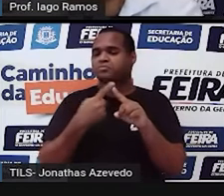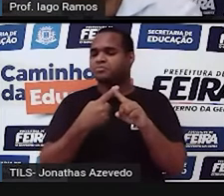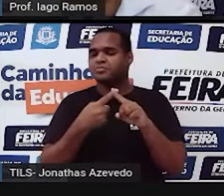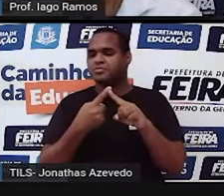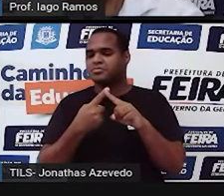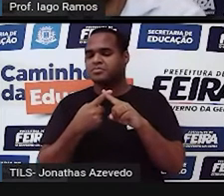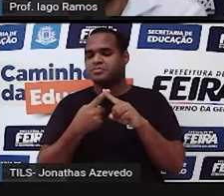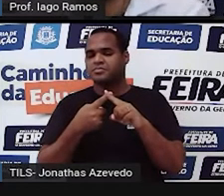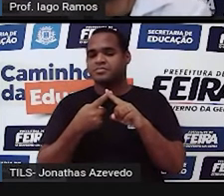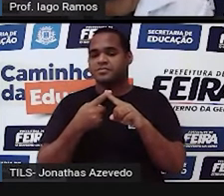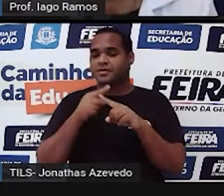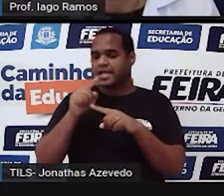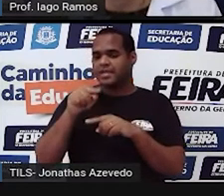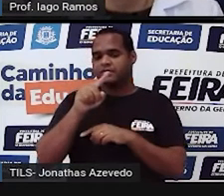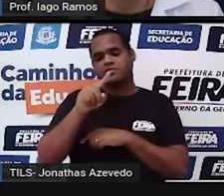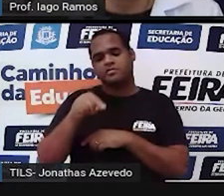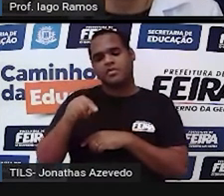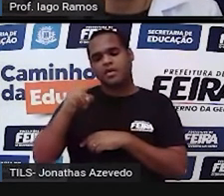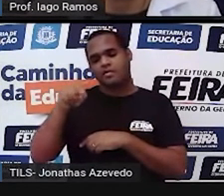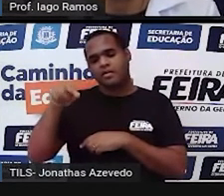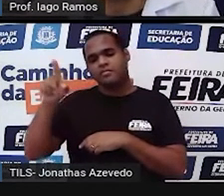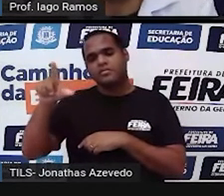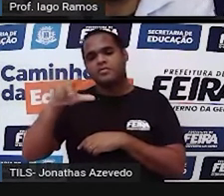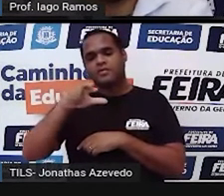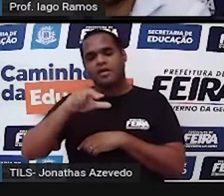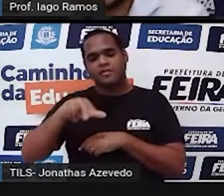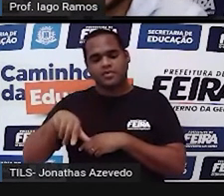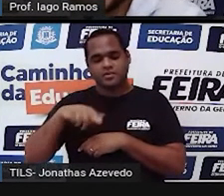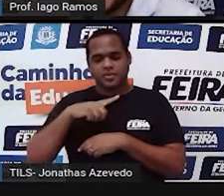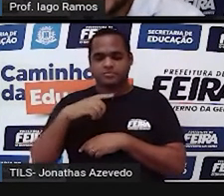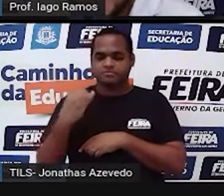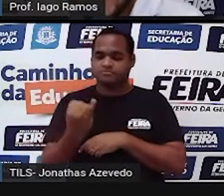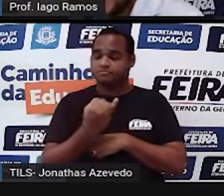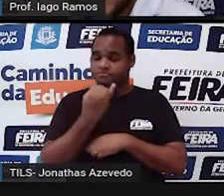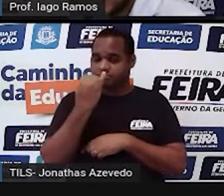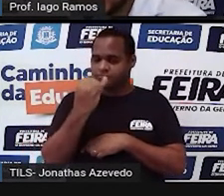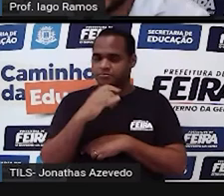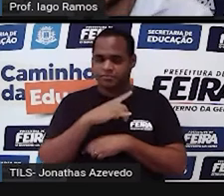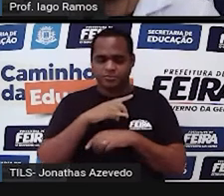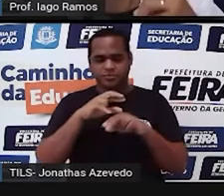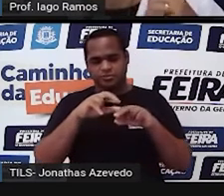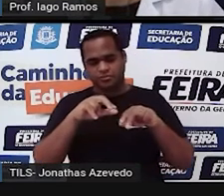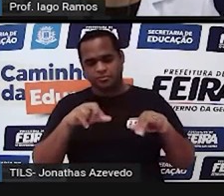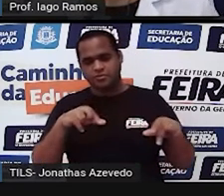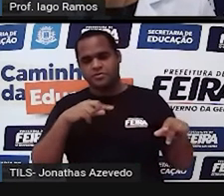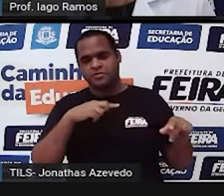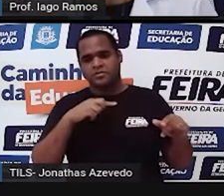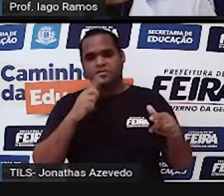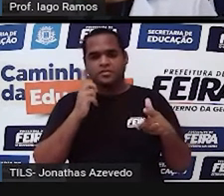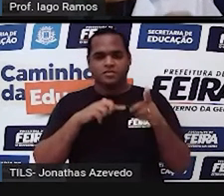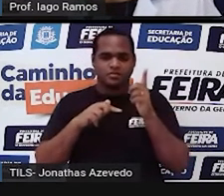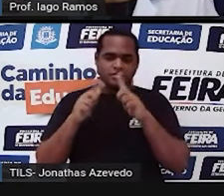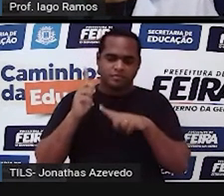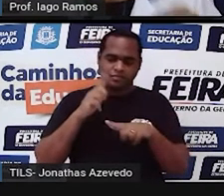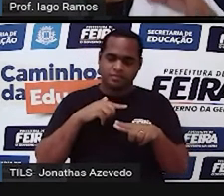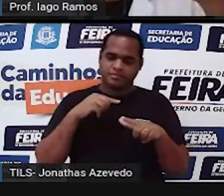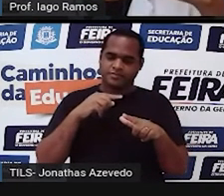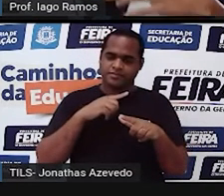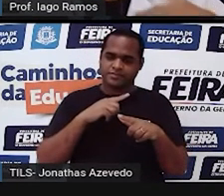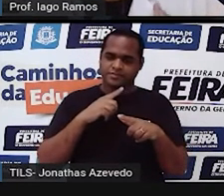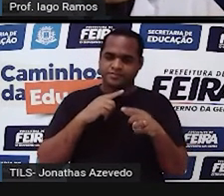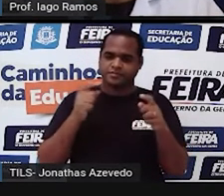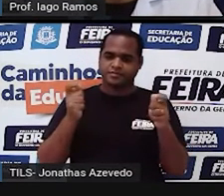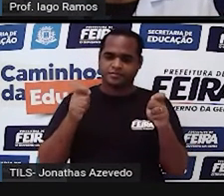né, os gráficos são importantes elementos, né, que vão